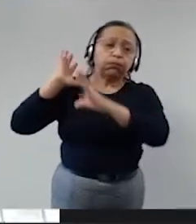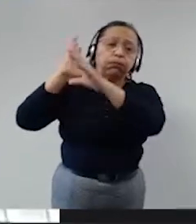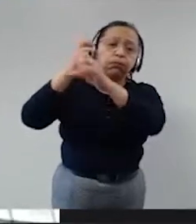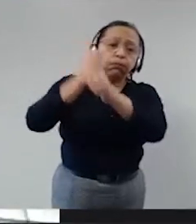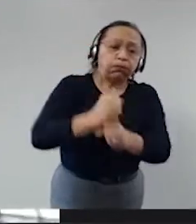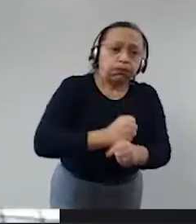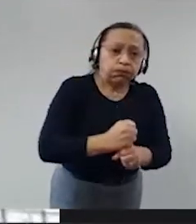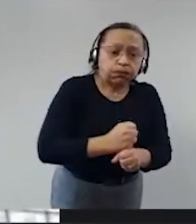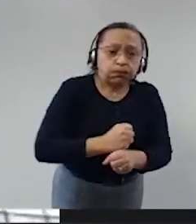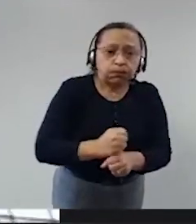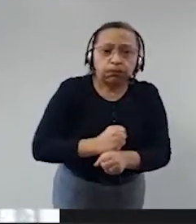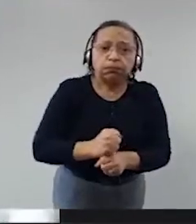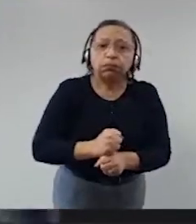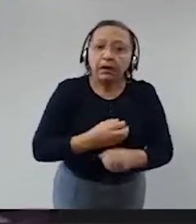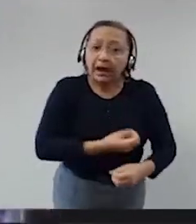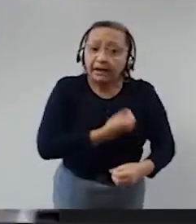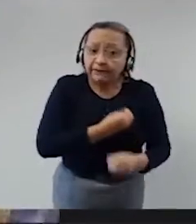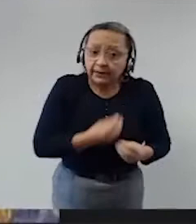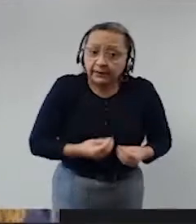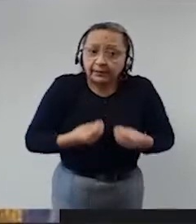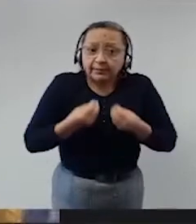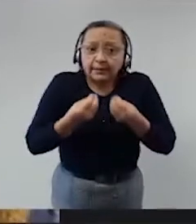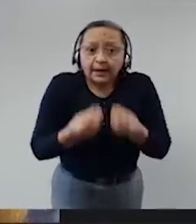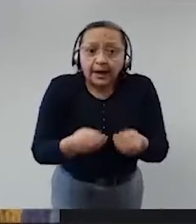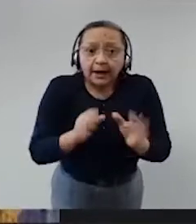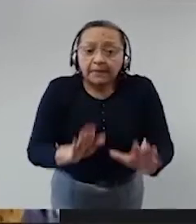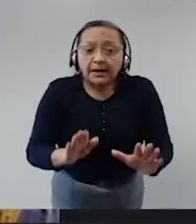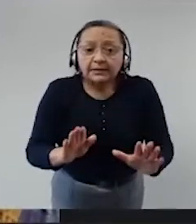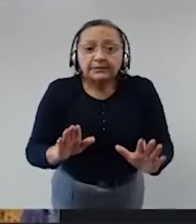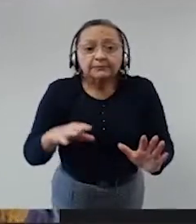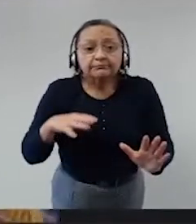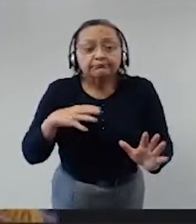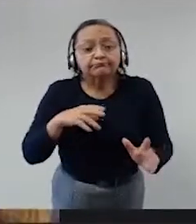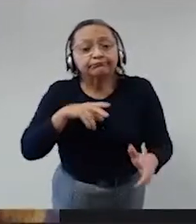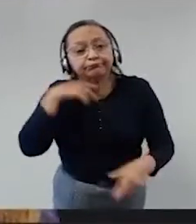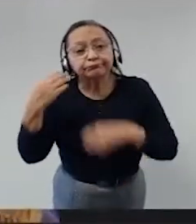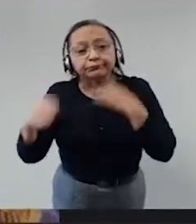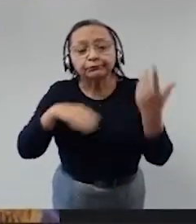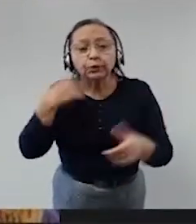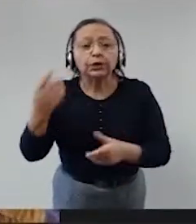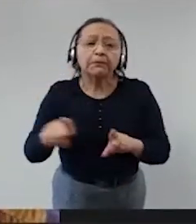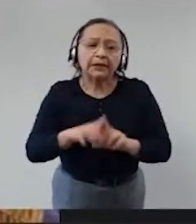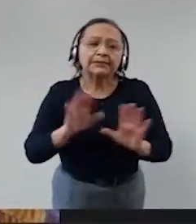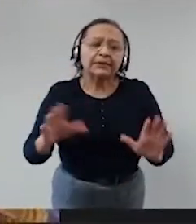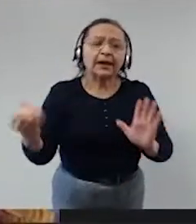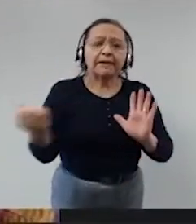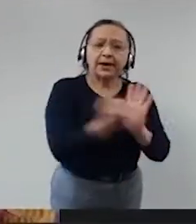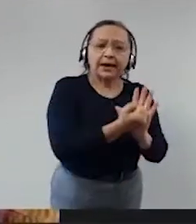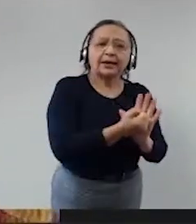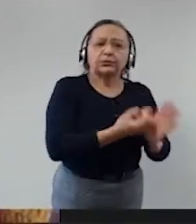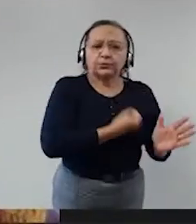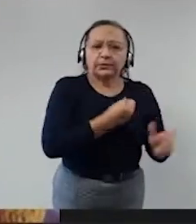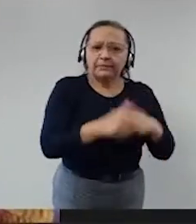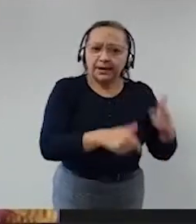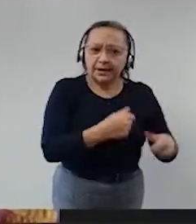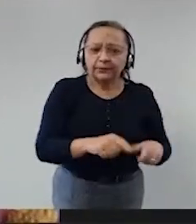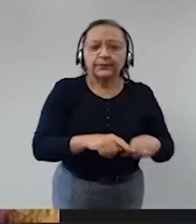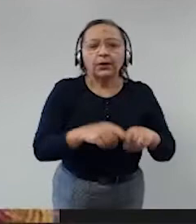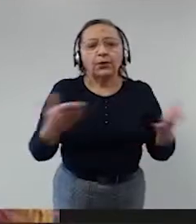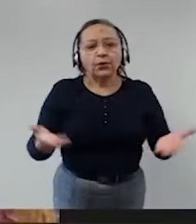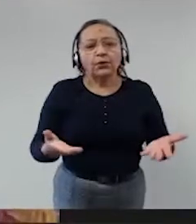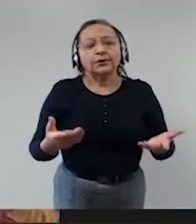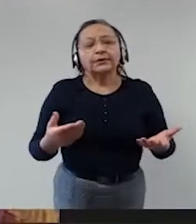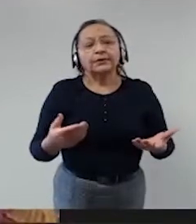suas vidas, mas que nos deixaram o legado que hoje defendemos. E faço isso nas pessoas de Reginaldo Felker e